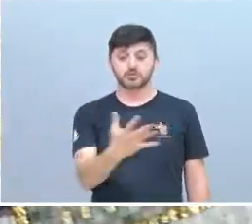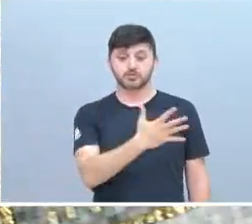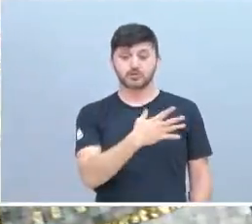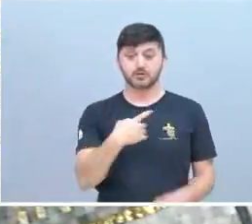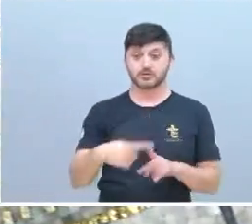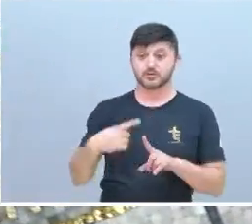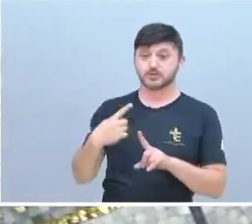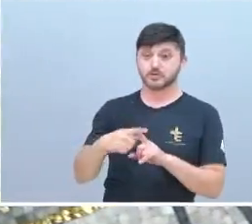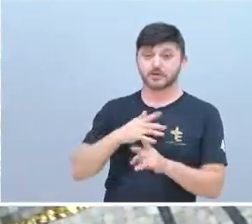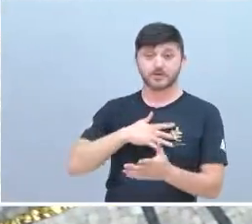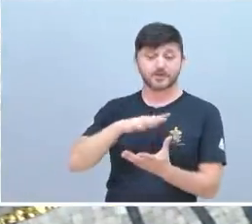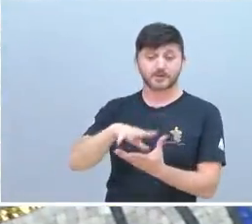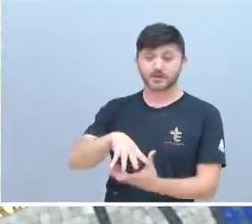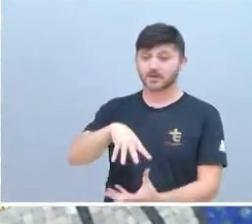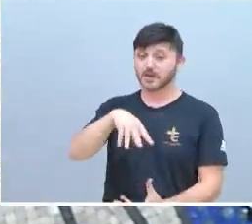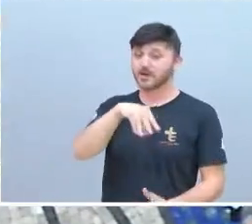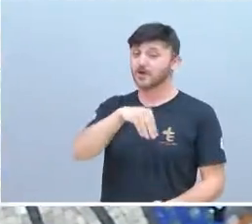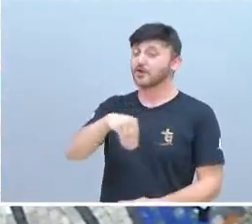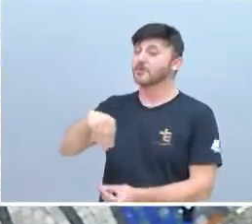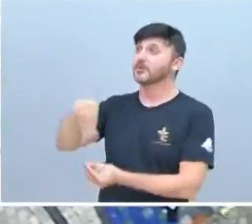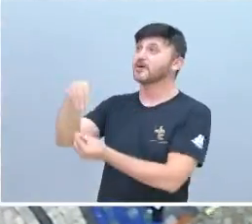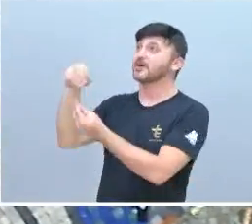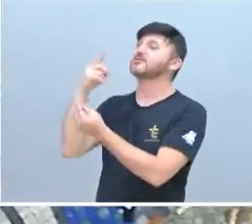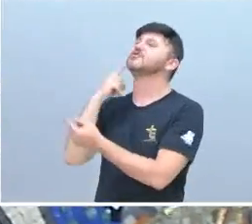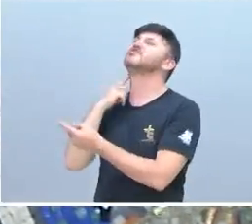pois minha alma